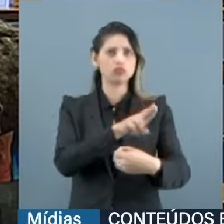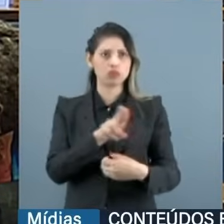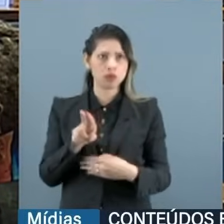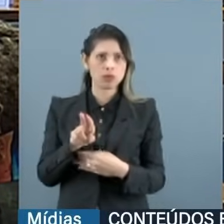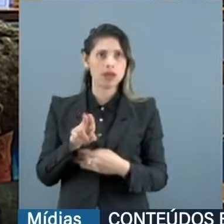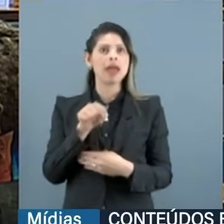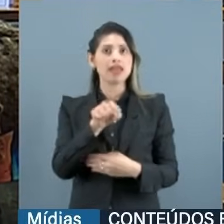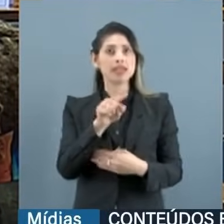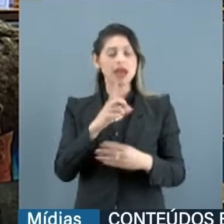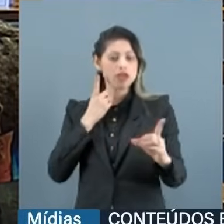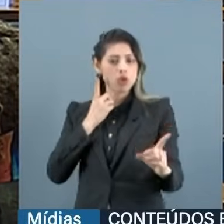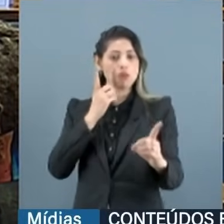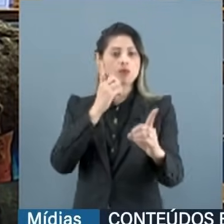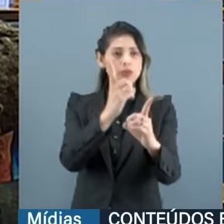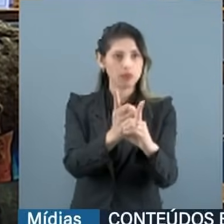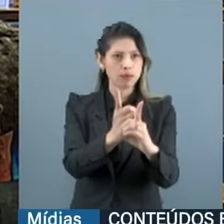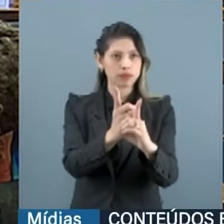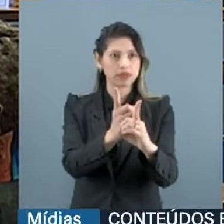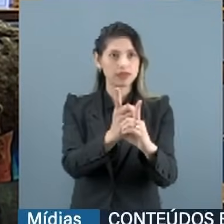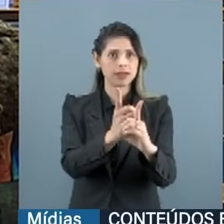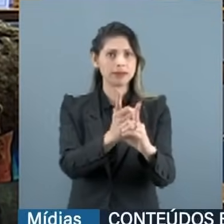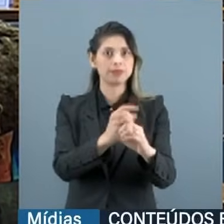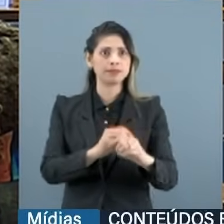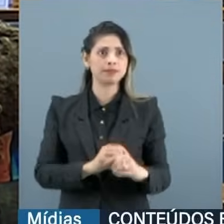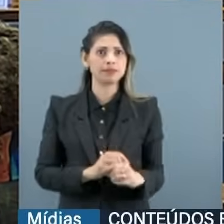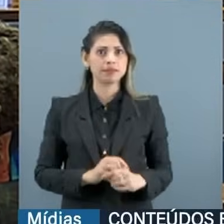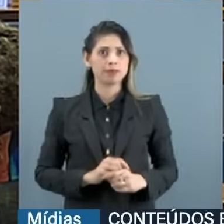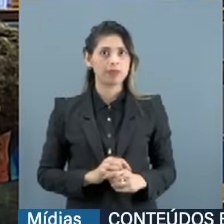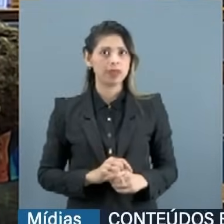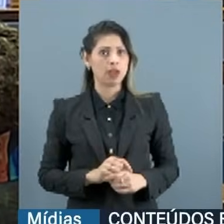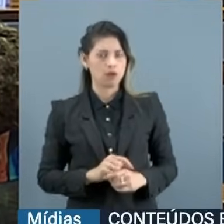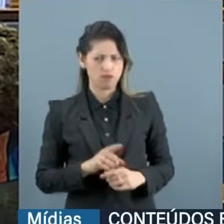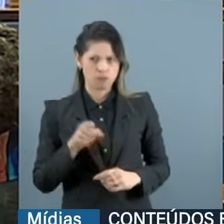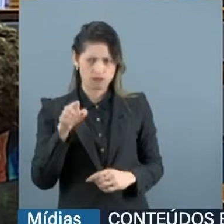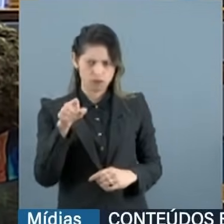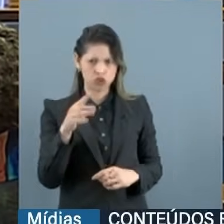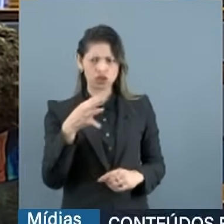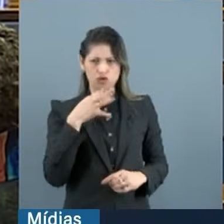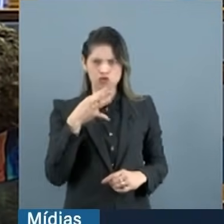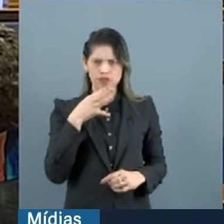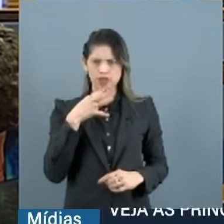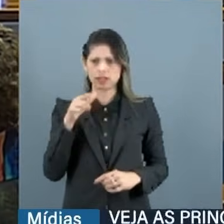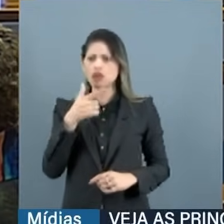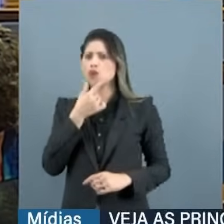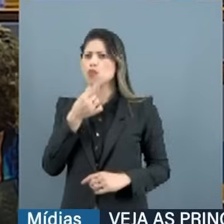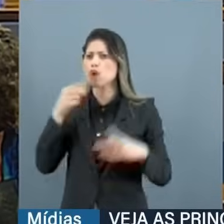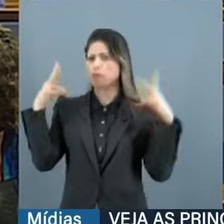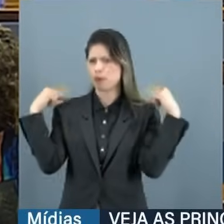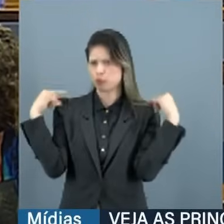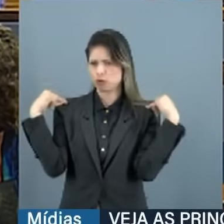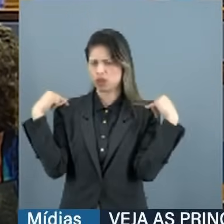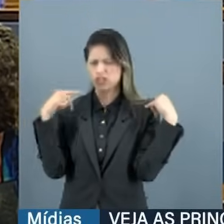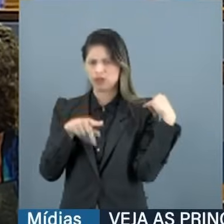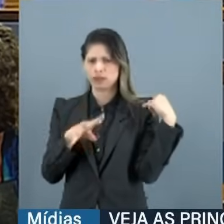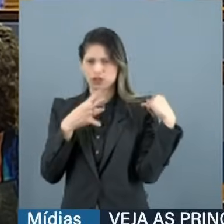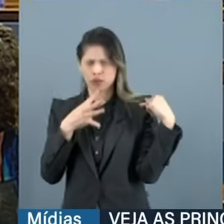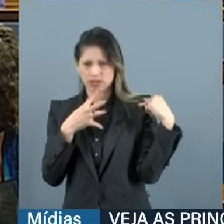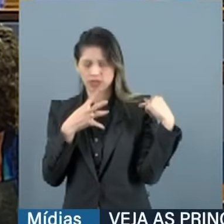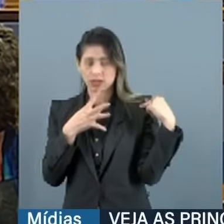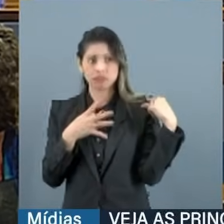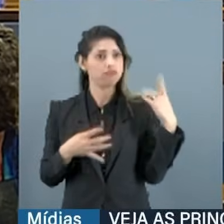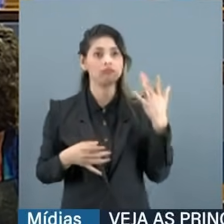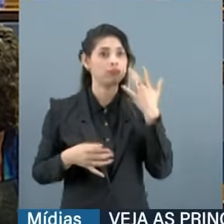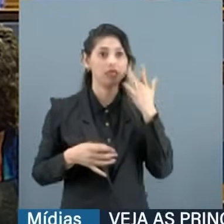E nesse encontro, a deputada. Você já conhecia o motorista? Esse motorista, não Você conhecia.